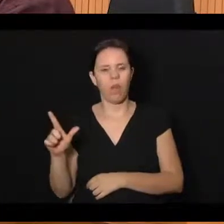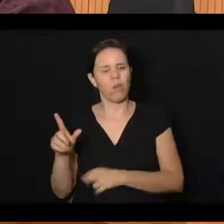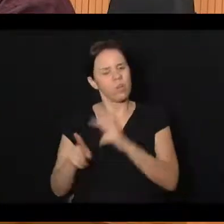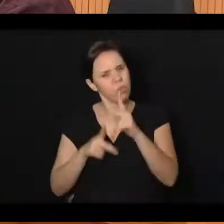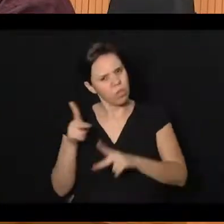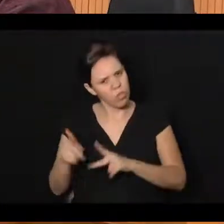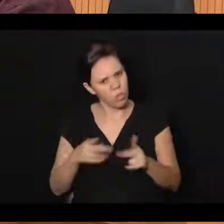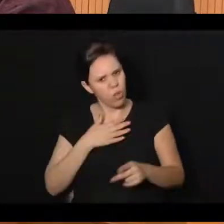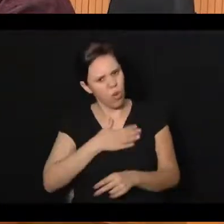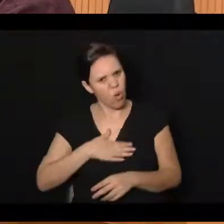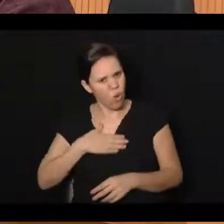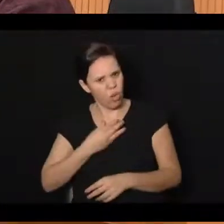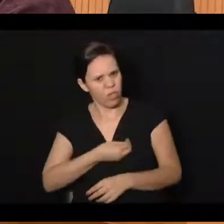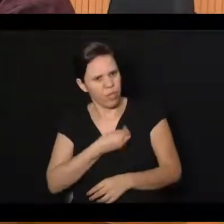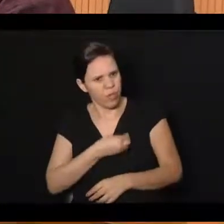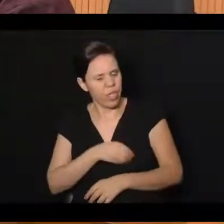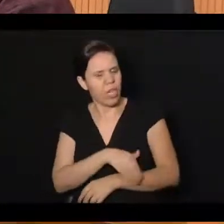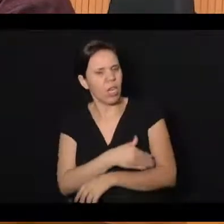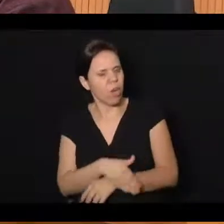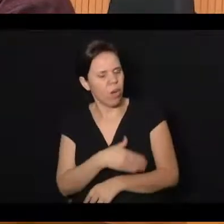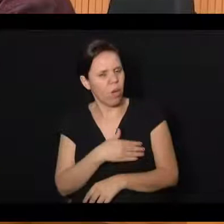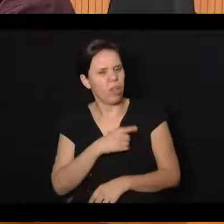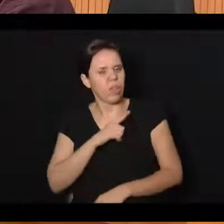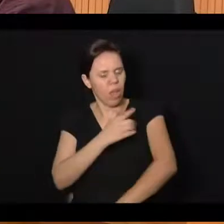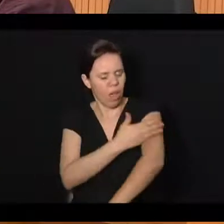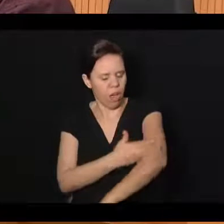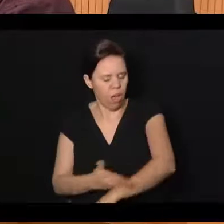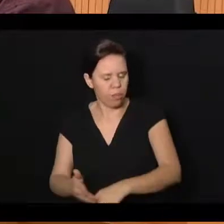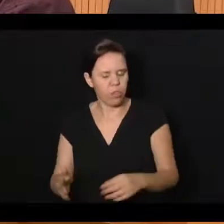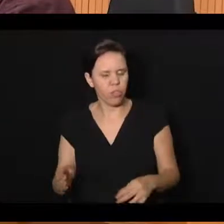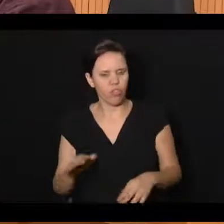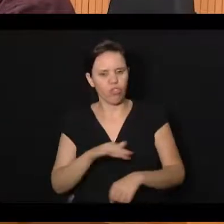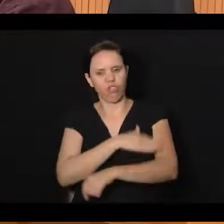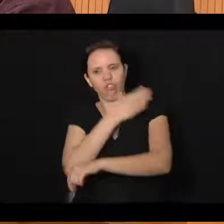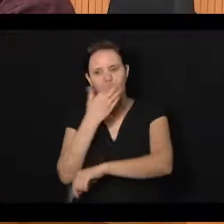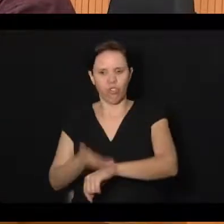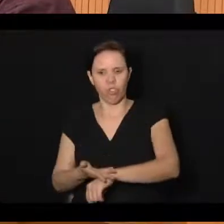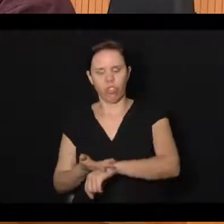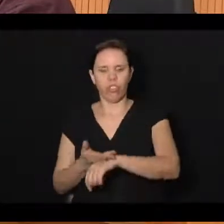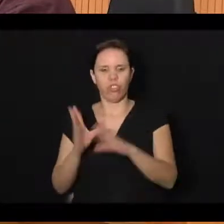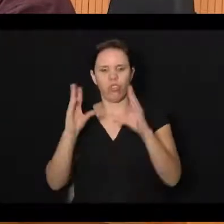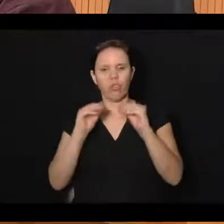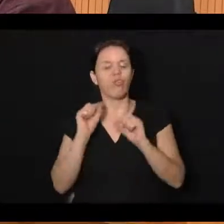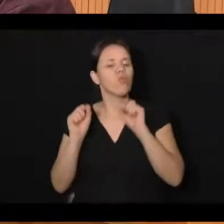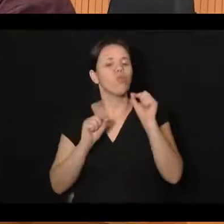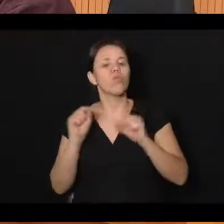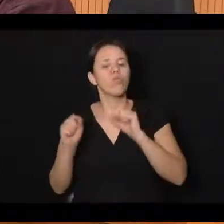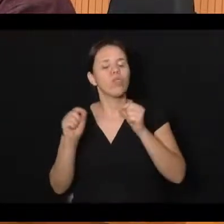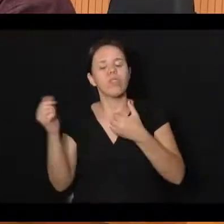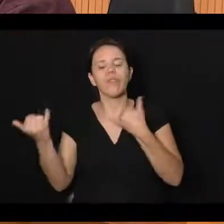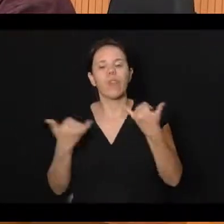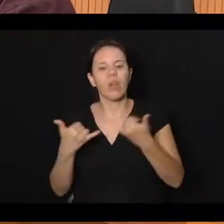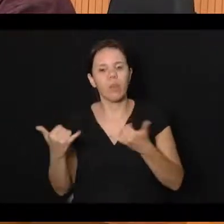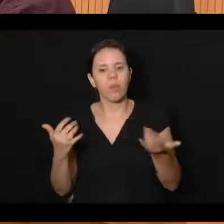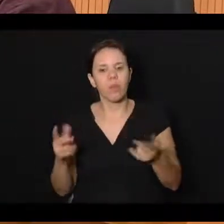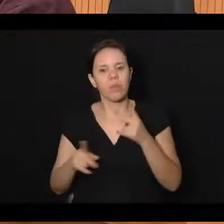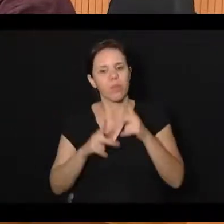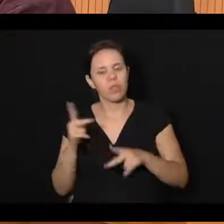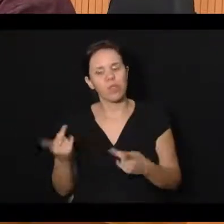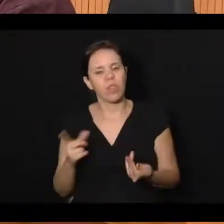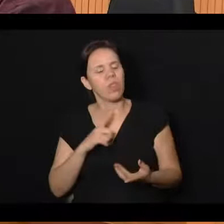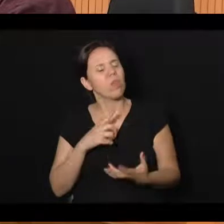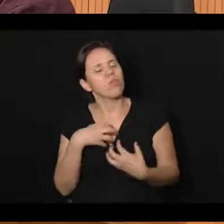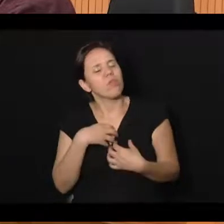ficar em um lugar que elas têm com o hábito ficar o de dia ou de noite e me disse o quanto a isto que tem um motivo